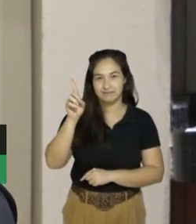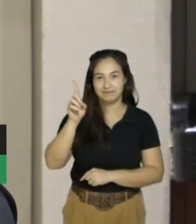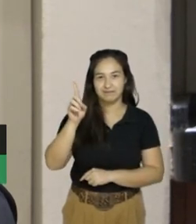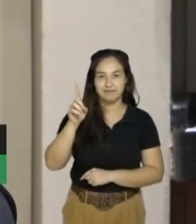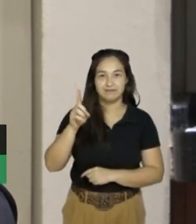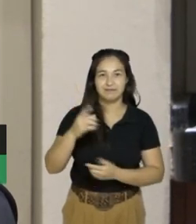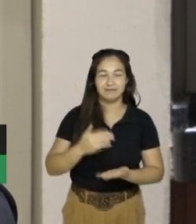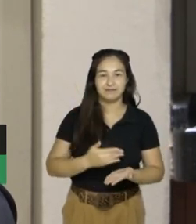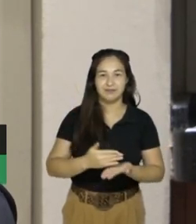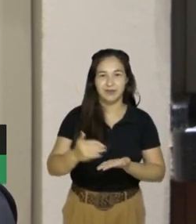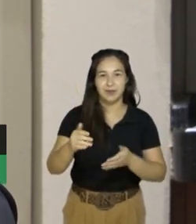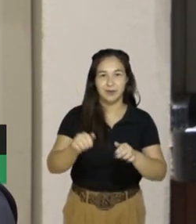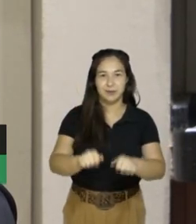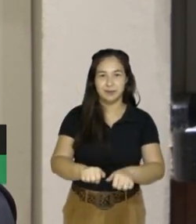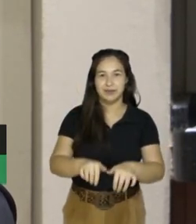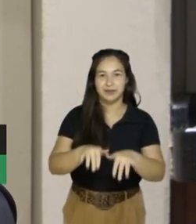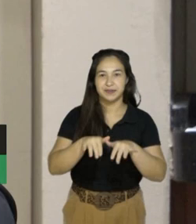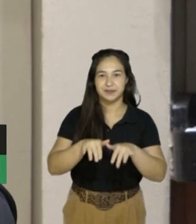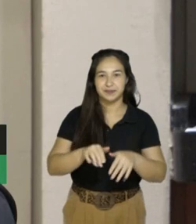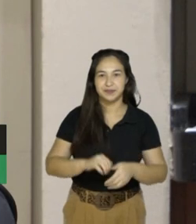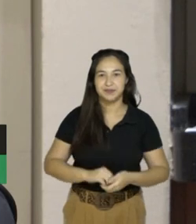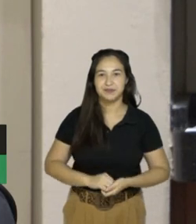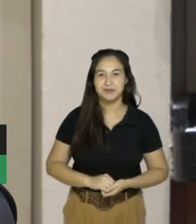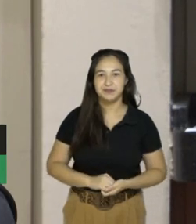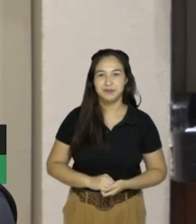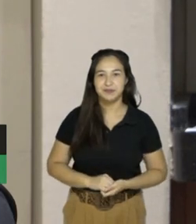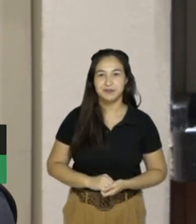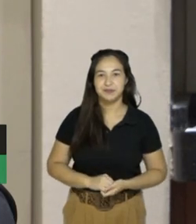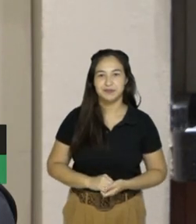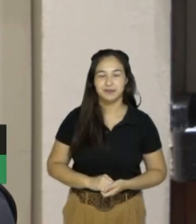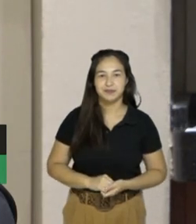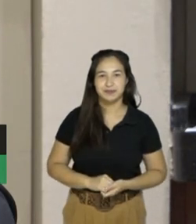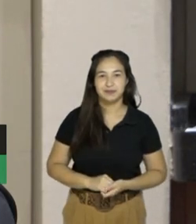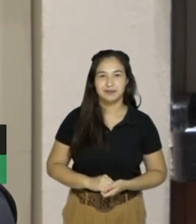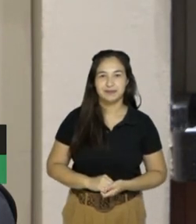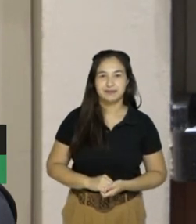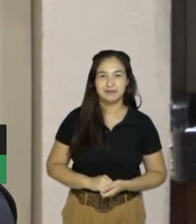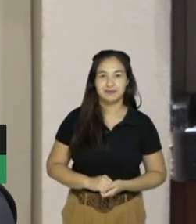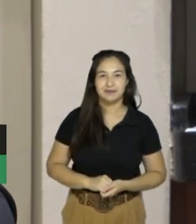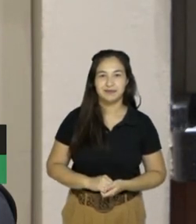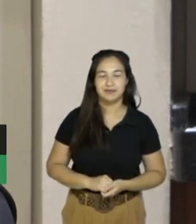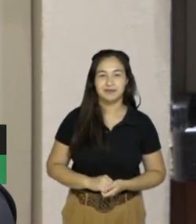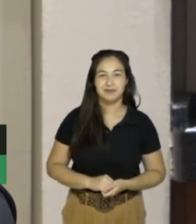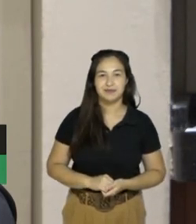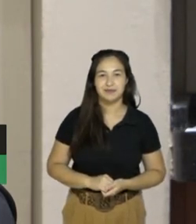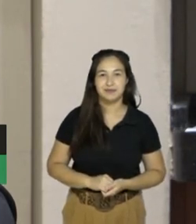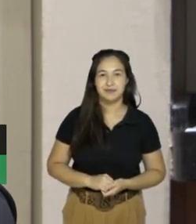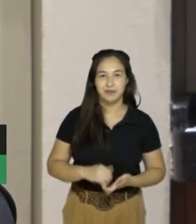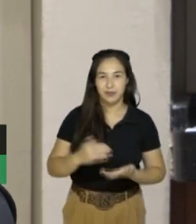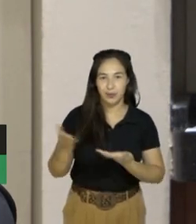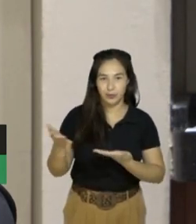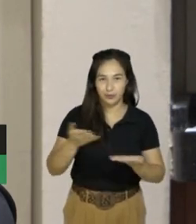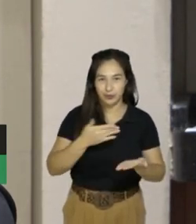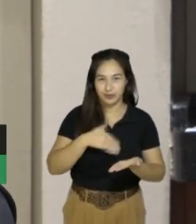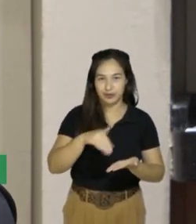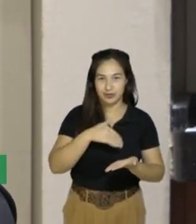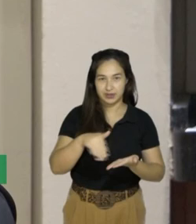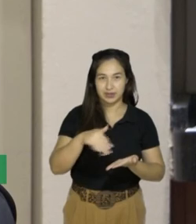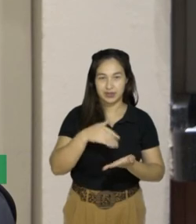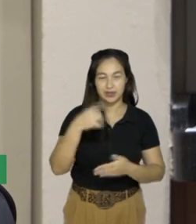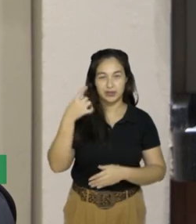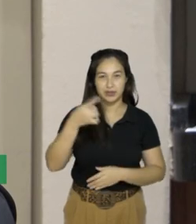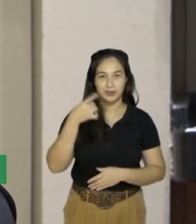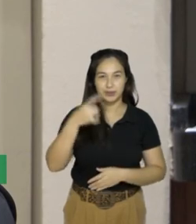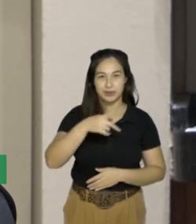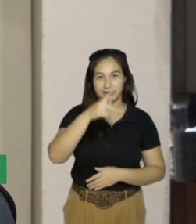Deus declara esta presente sessão convido o senhor secretário excelentíssimo Deputado